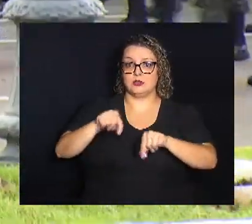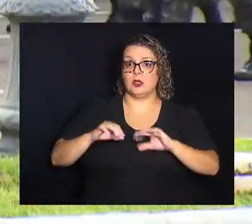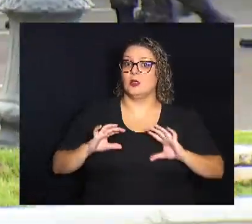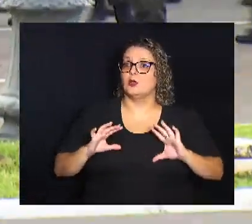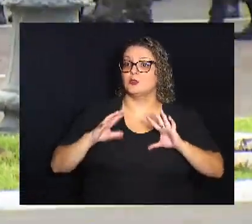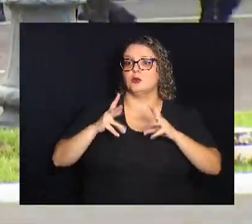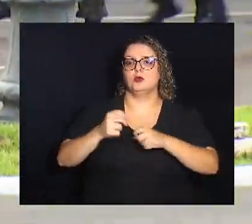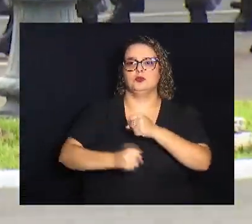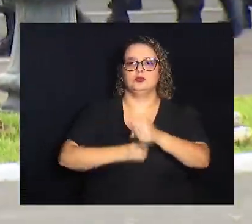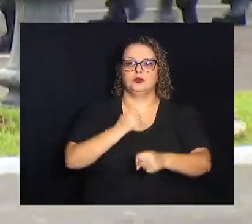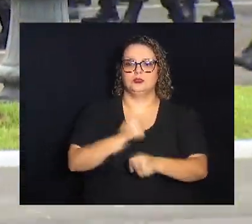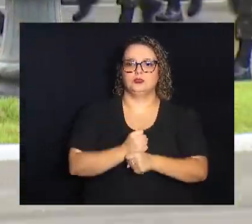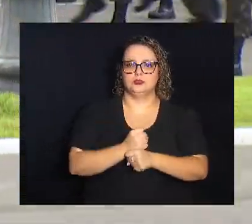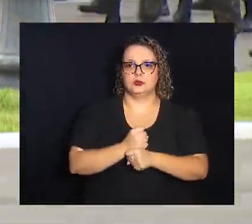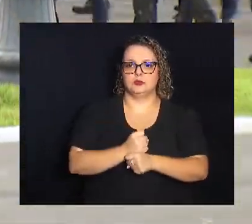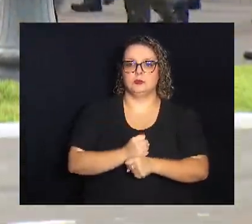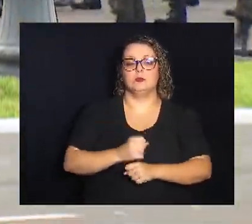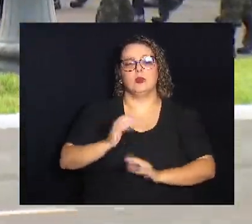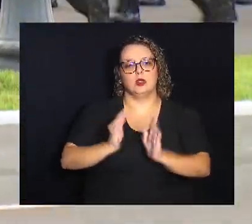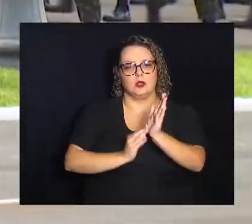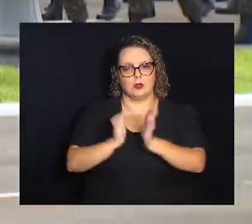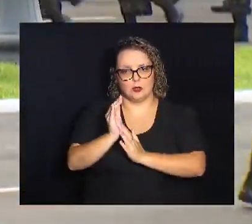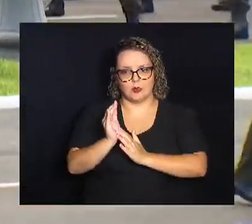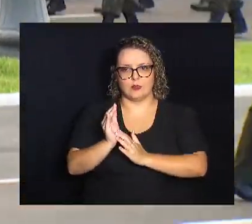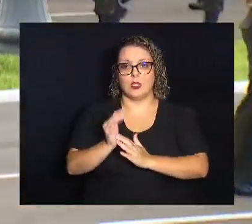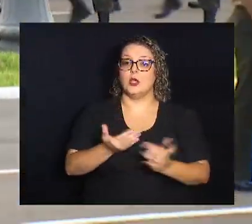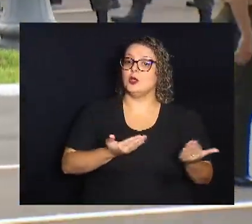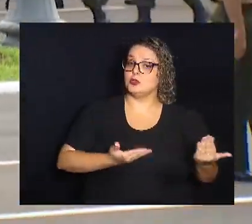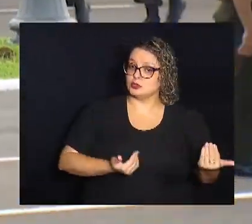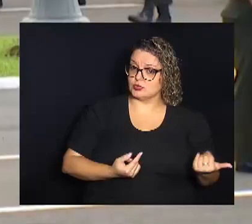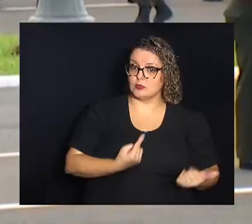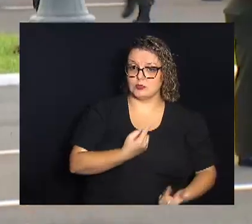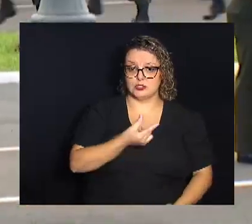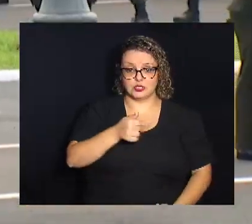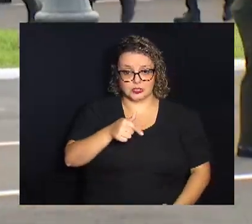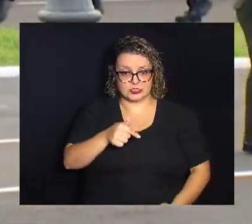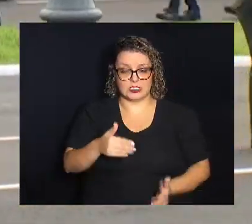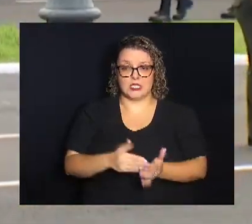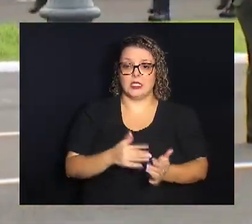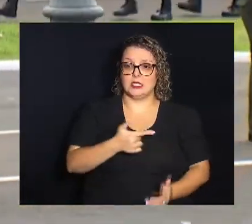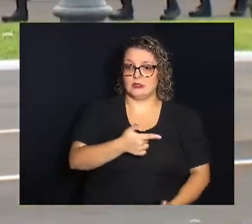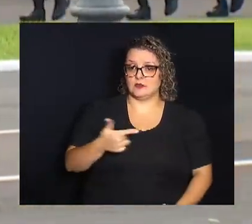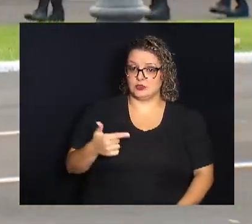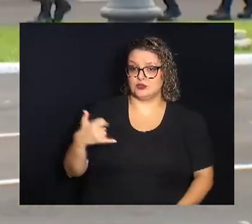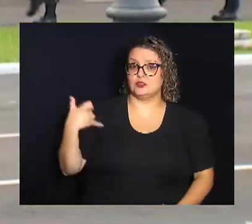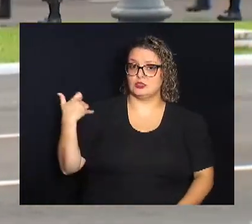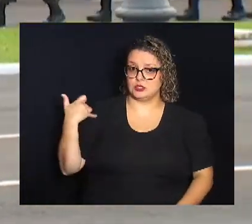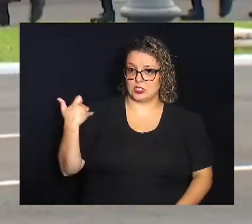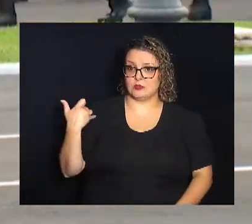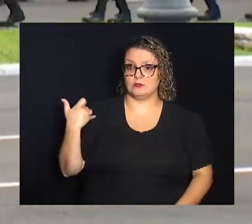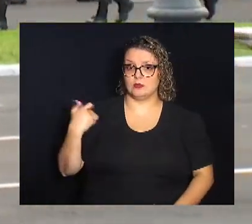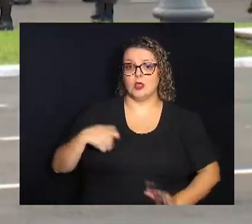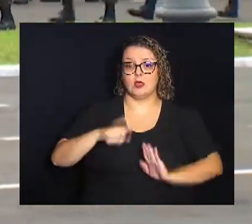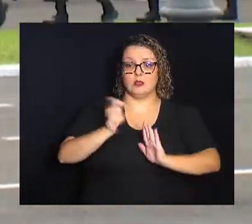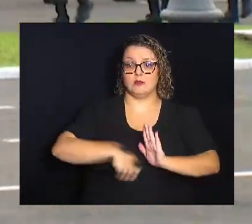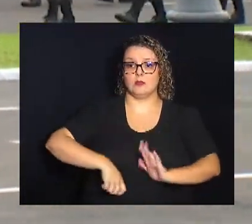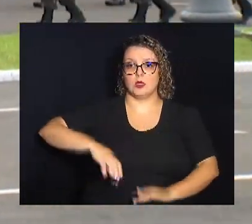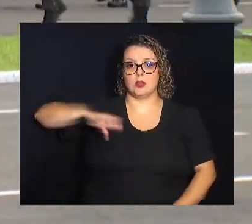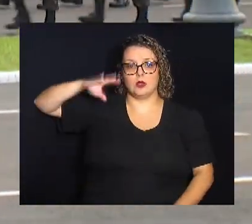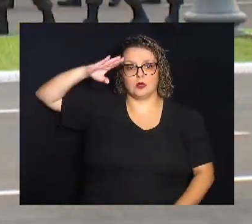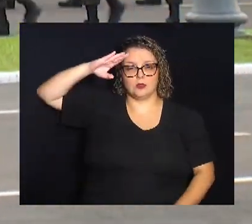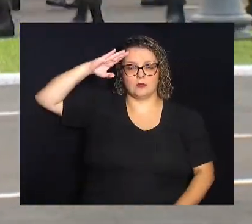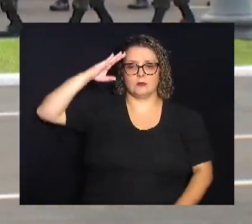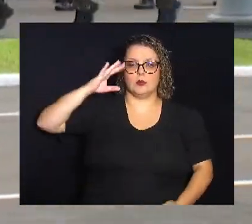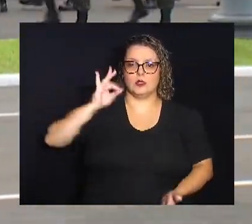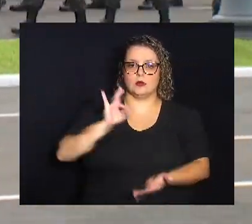os anos, mediante a concurso público, jovens de 17 a 22 anos para se tornarem oficiais de